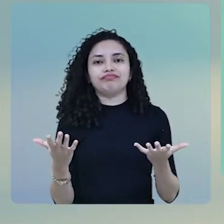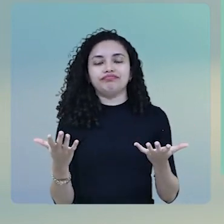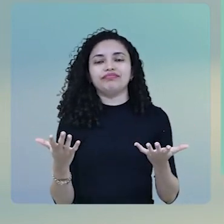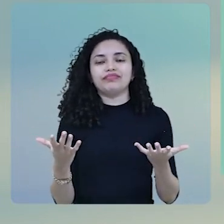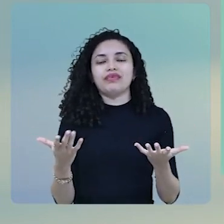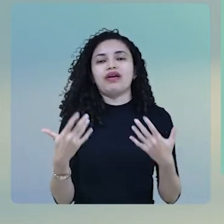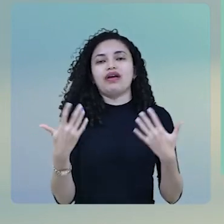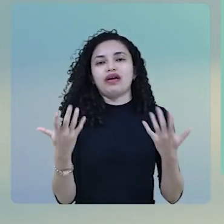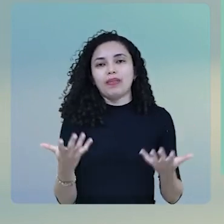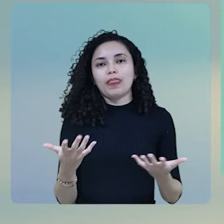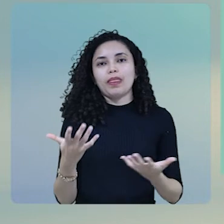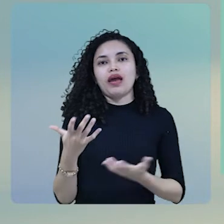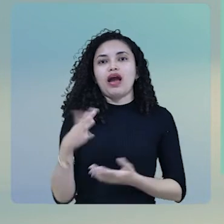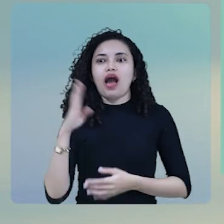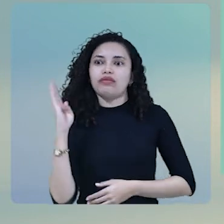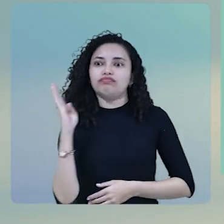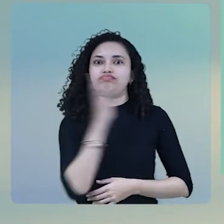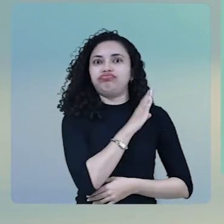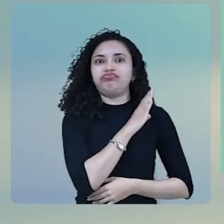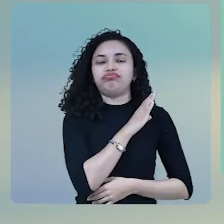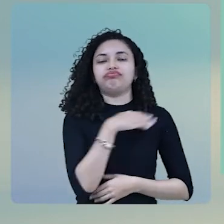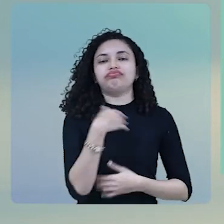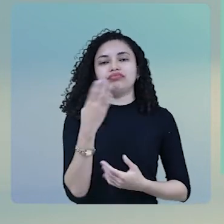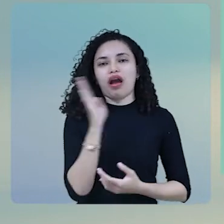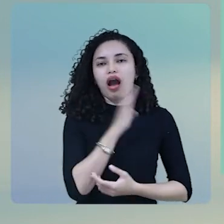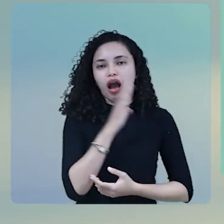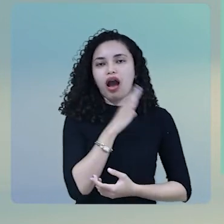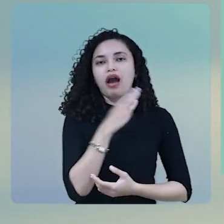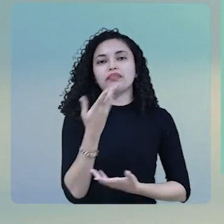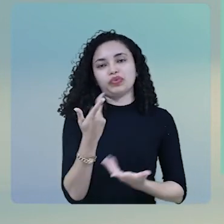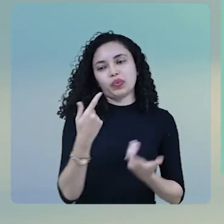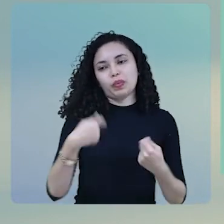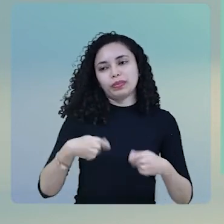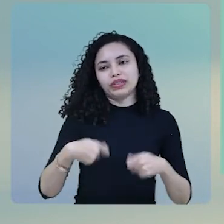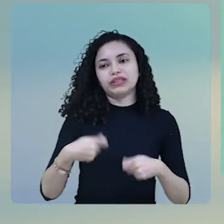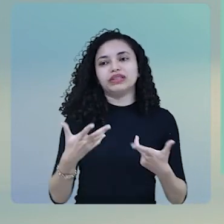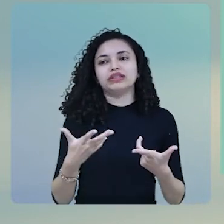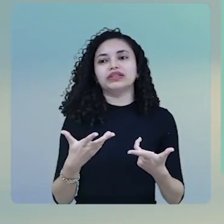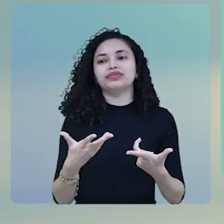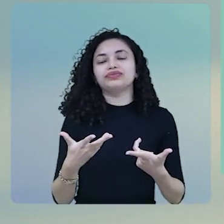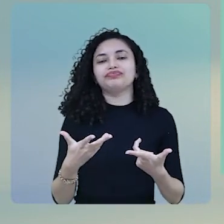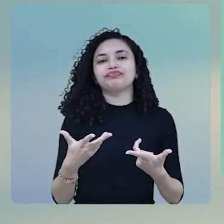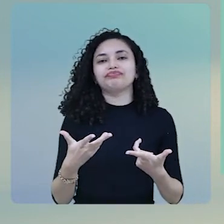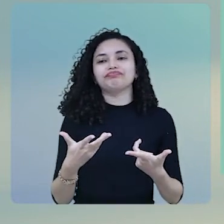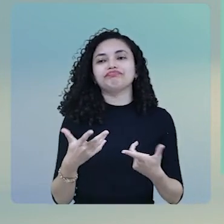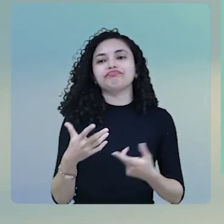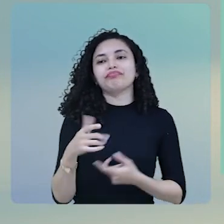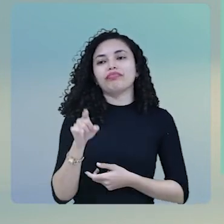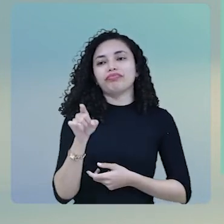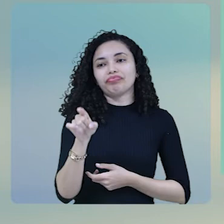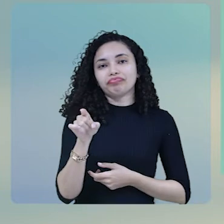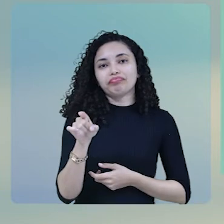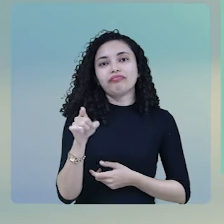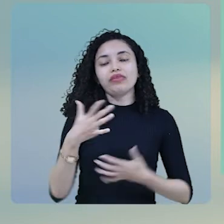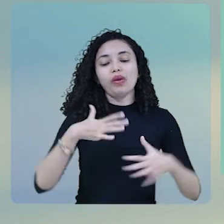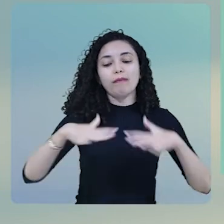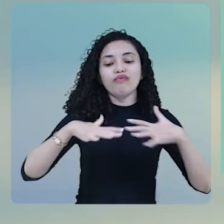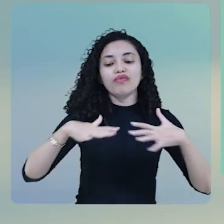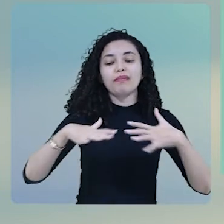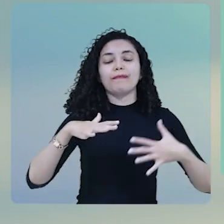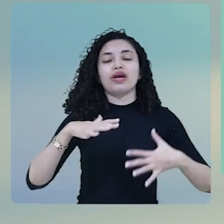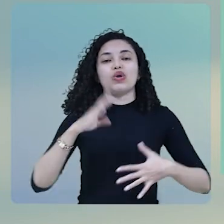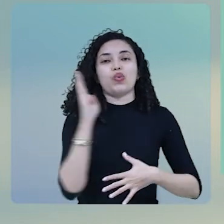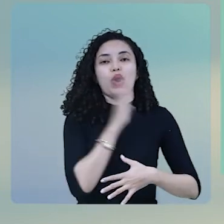outro. Então, eu estou sendo ágil, né? A agilidade está dentro dos esportes. Eu preciso ser ágil, dependendo do esporte que